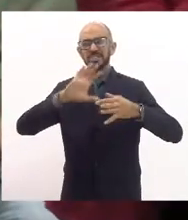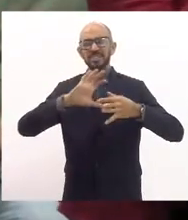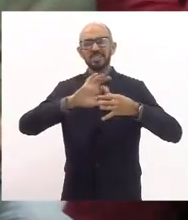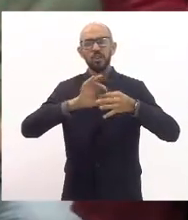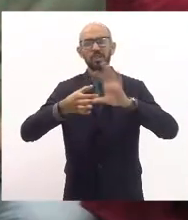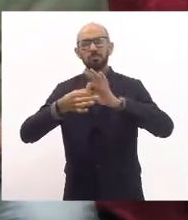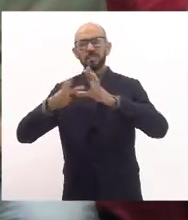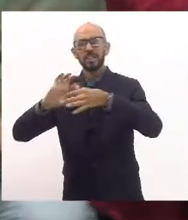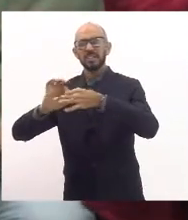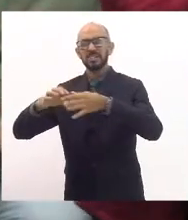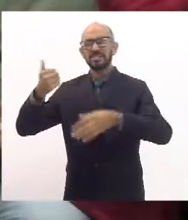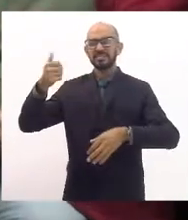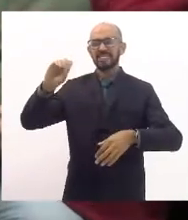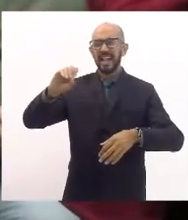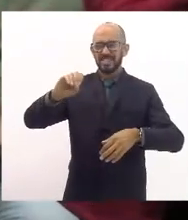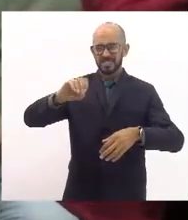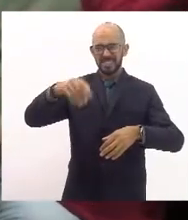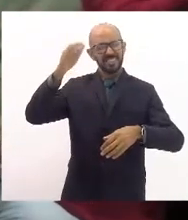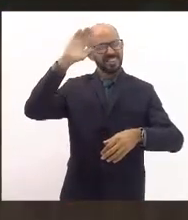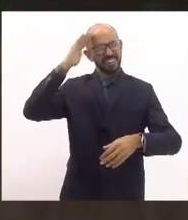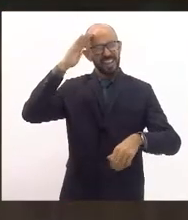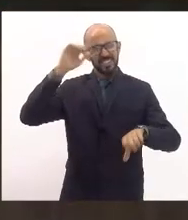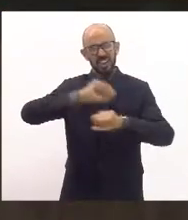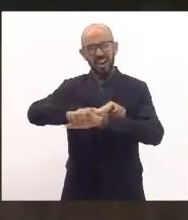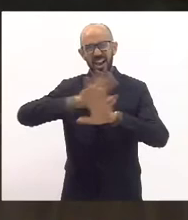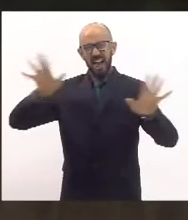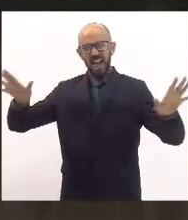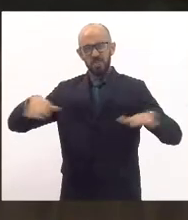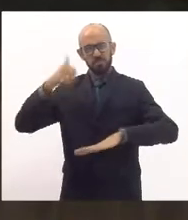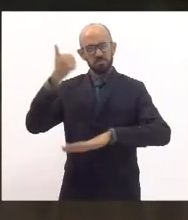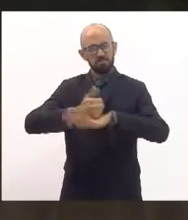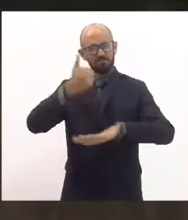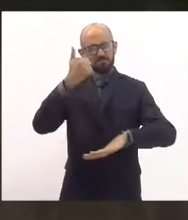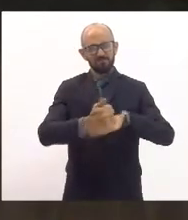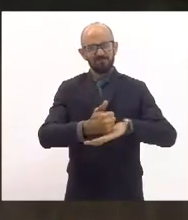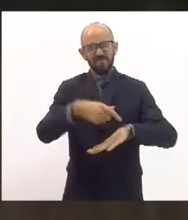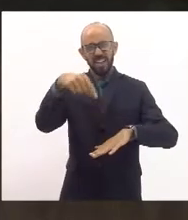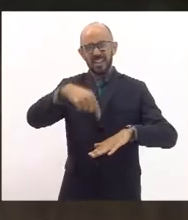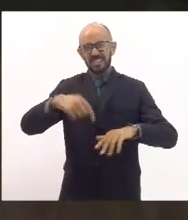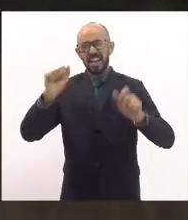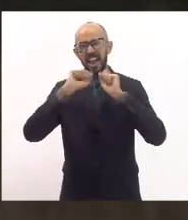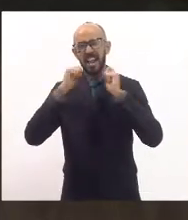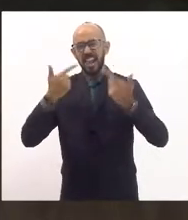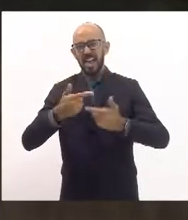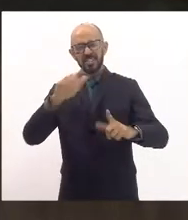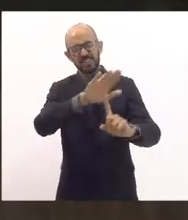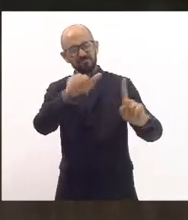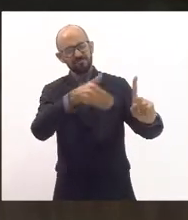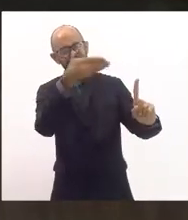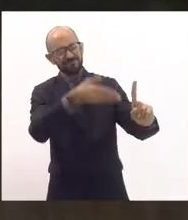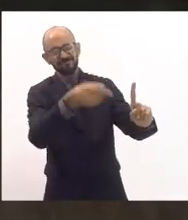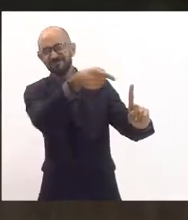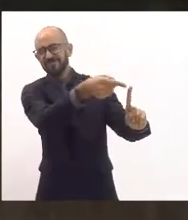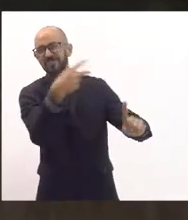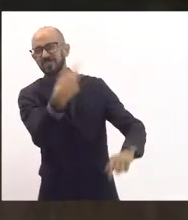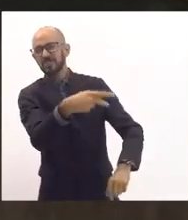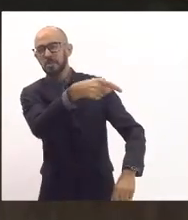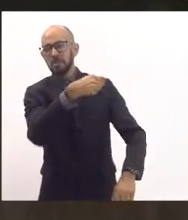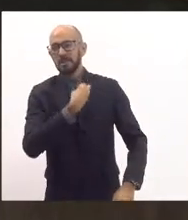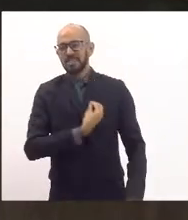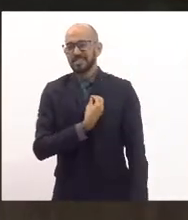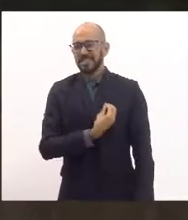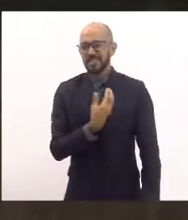portanto entende do assunto e esta casa sente-se honrada com a sua presença